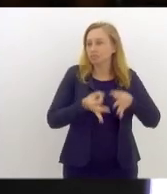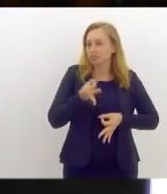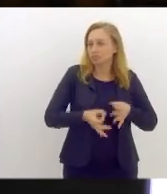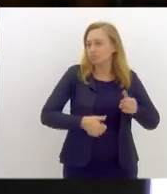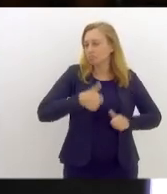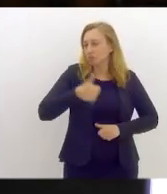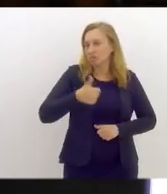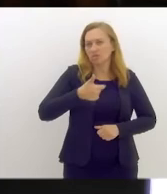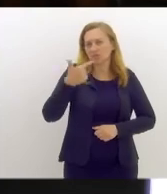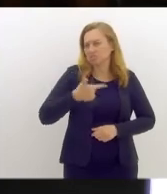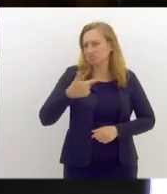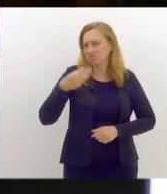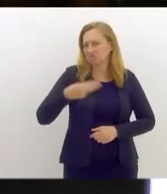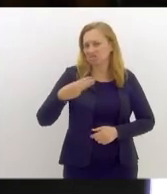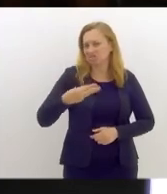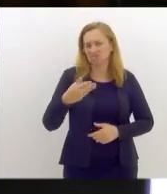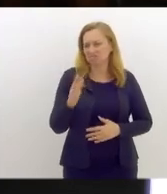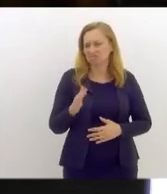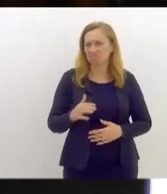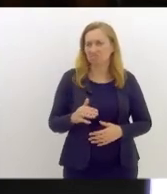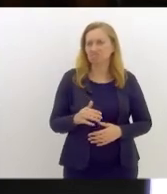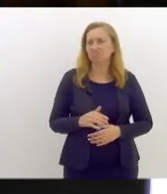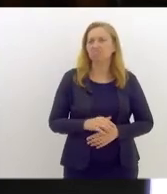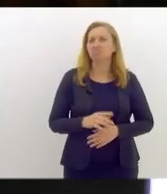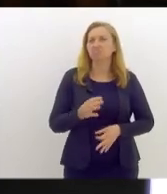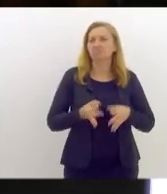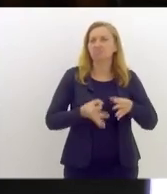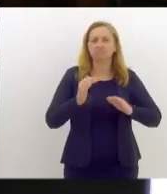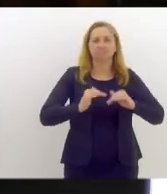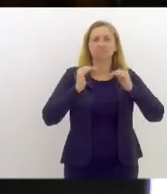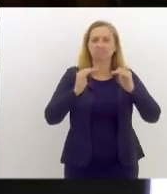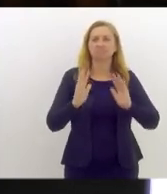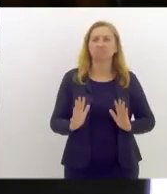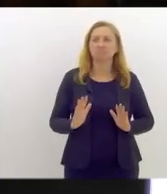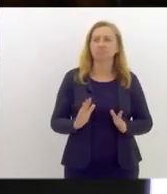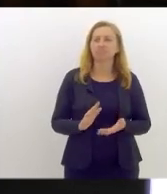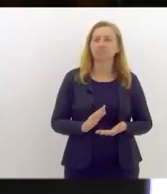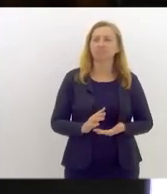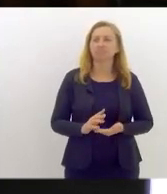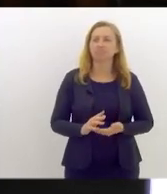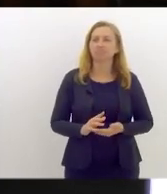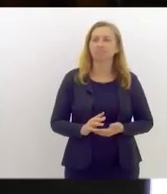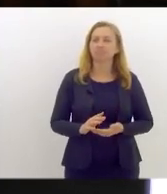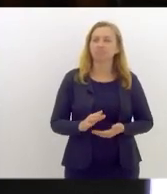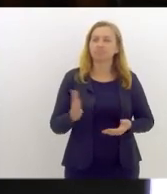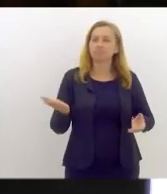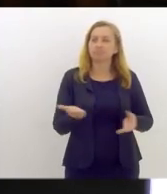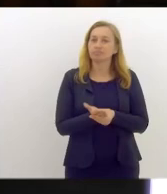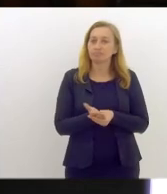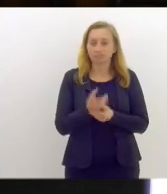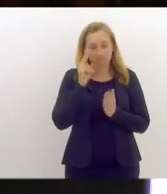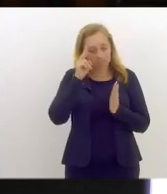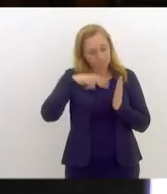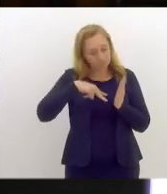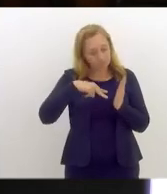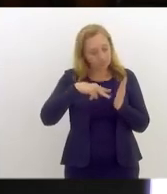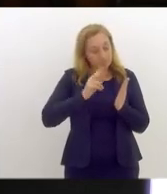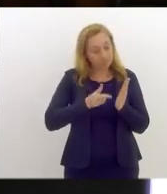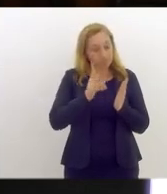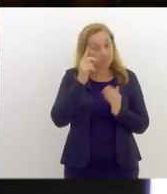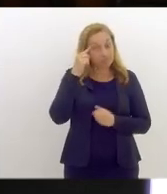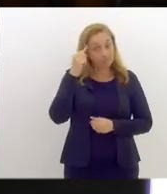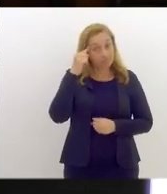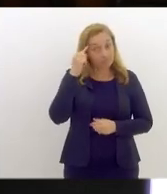de primeiro grau quer seja de segundo grau quer seja de tribunais superiores ele tem quando pegar um processo sempre pensar